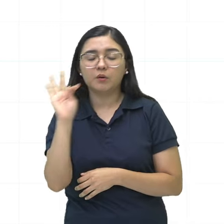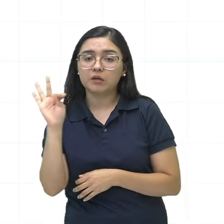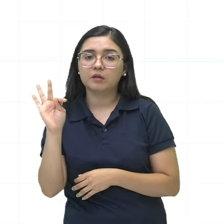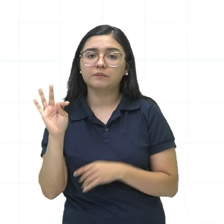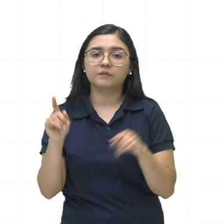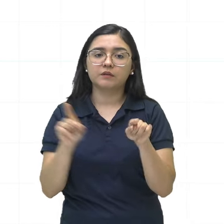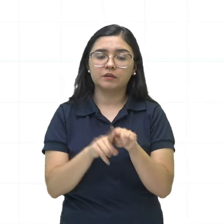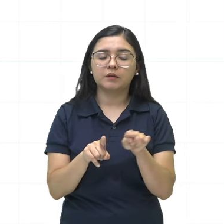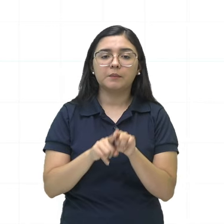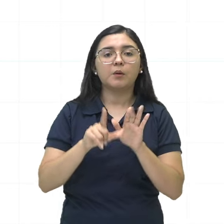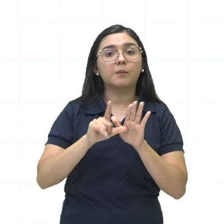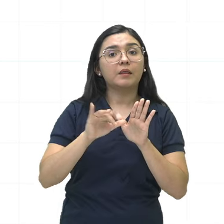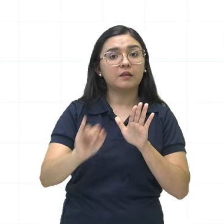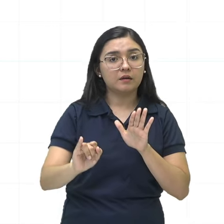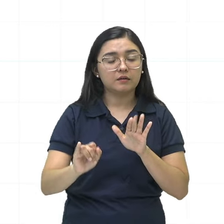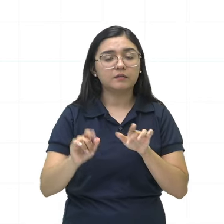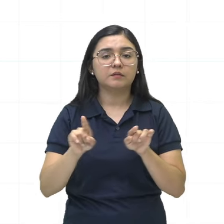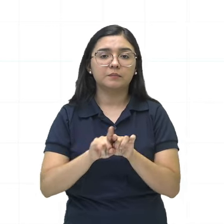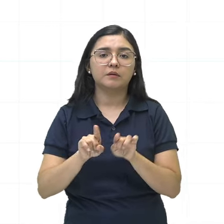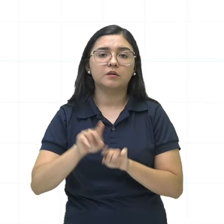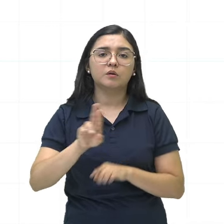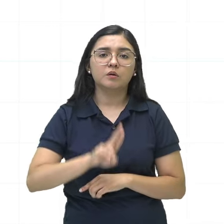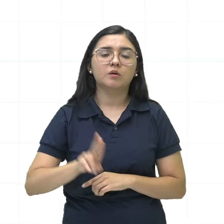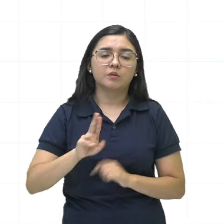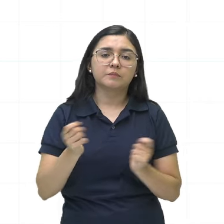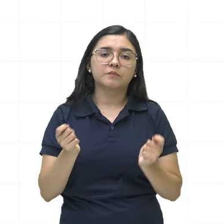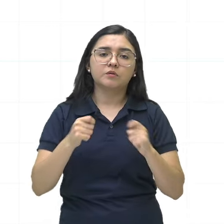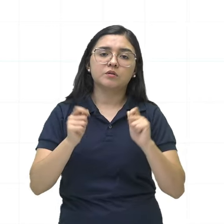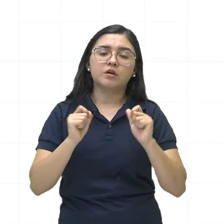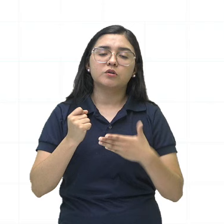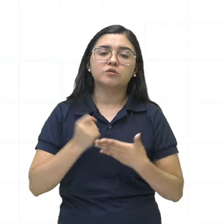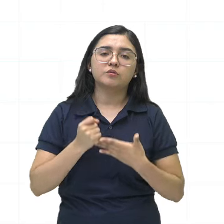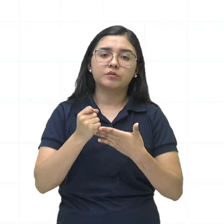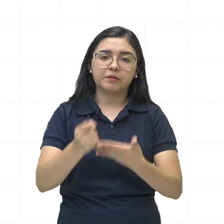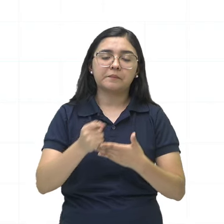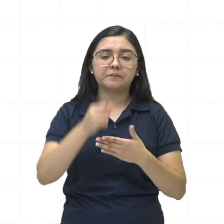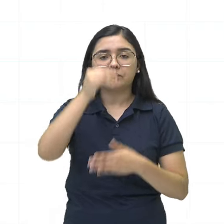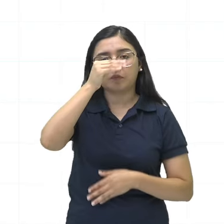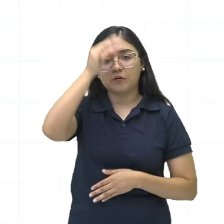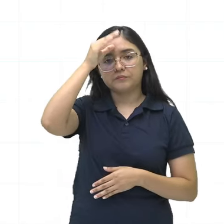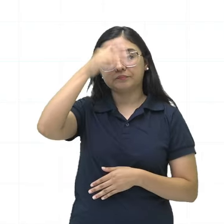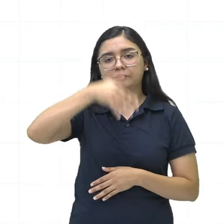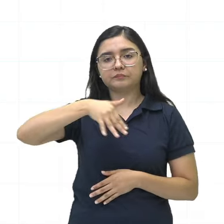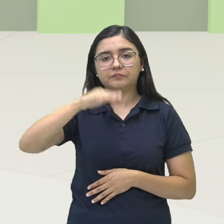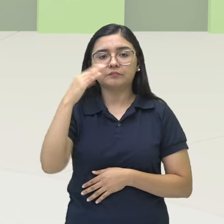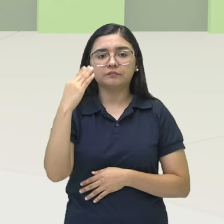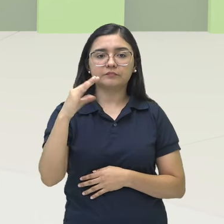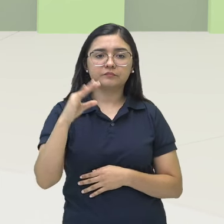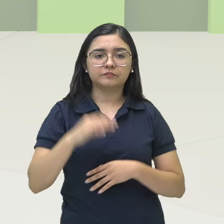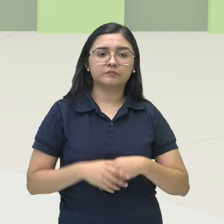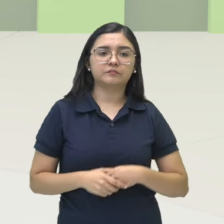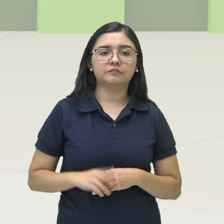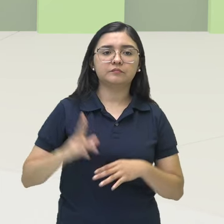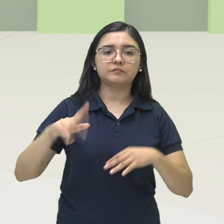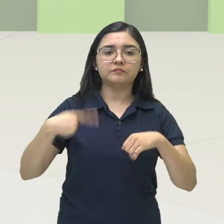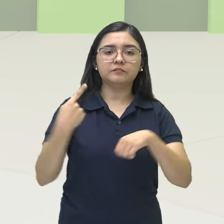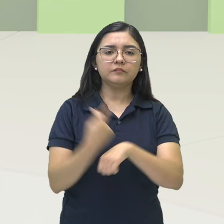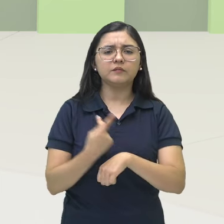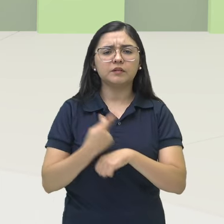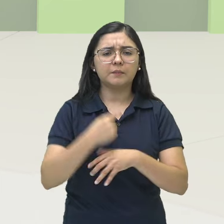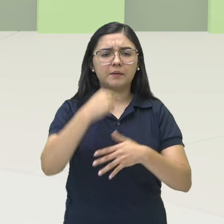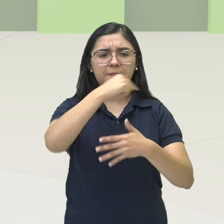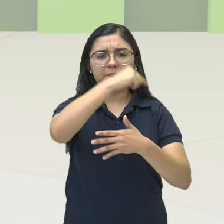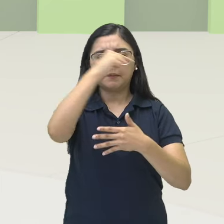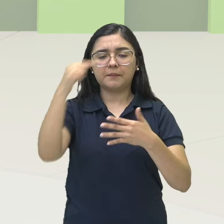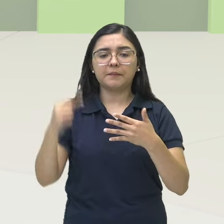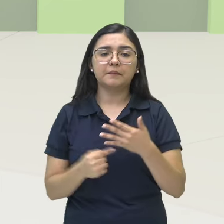daí que surge uma lei que seja útil para contribuir como um conhecimento científico. E depois disso